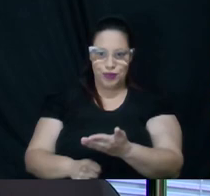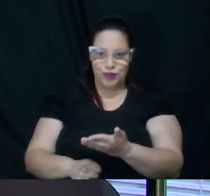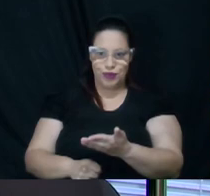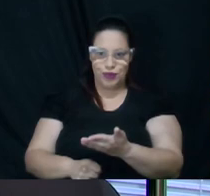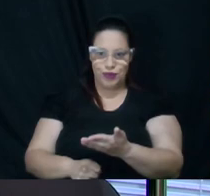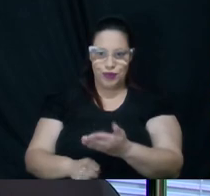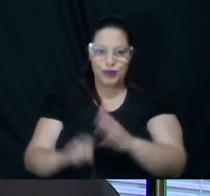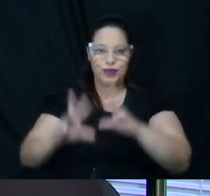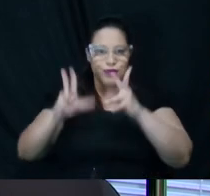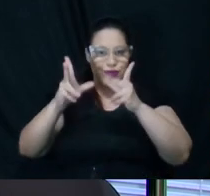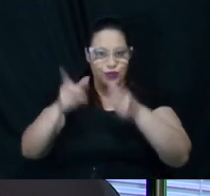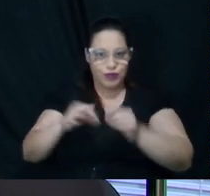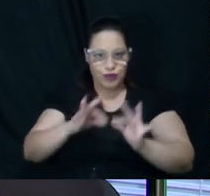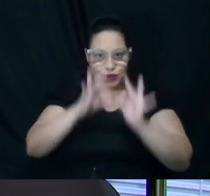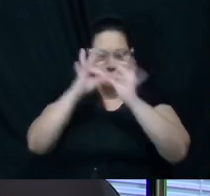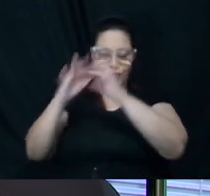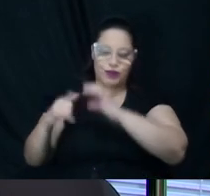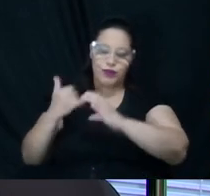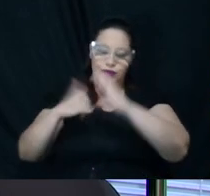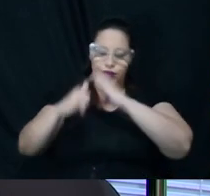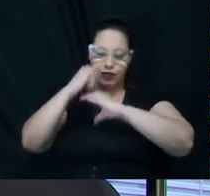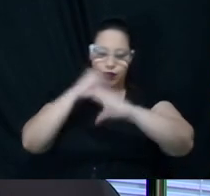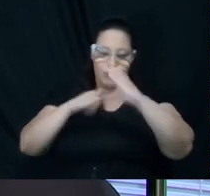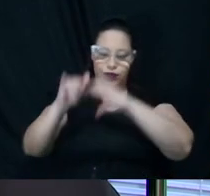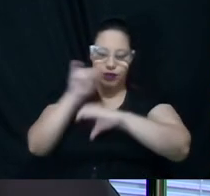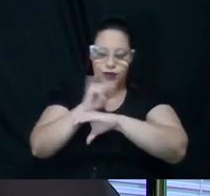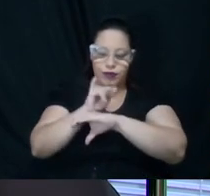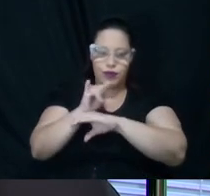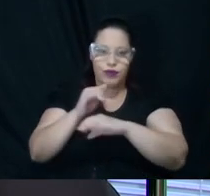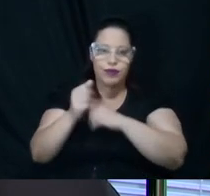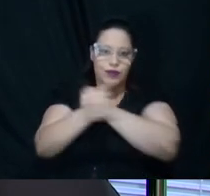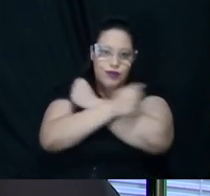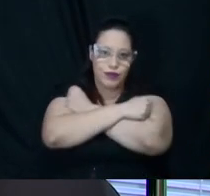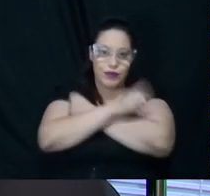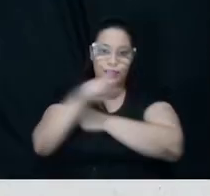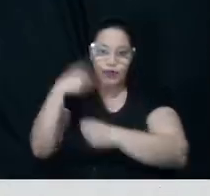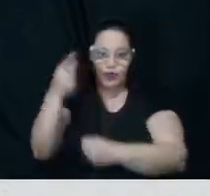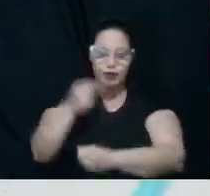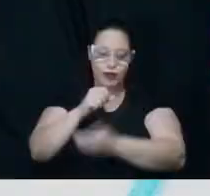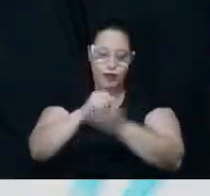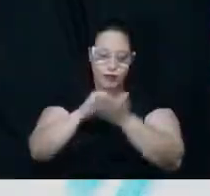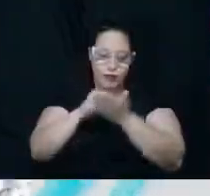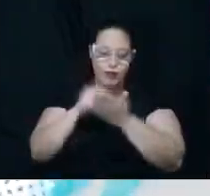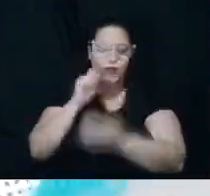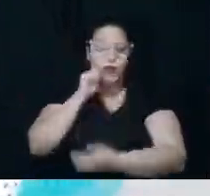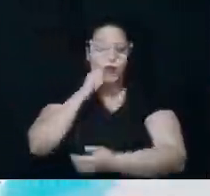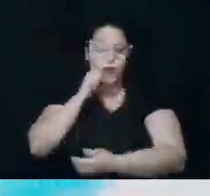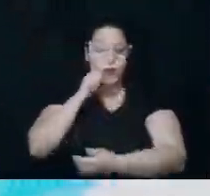programação no YouTube TV Câmara Campinas. Um abraço e até o próximo Na Ponta do Lápis.